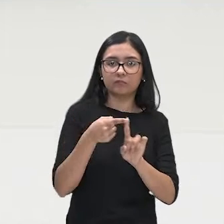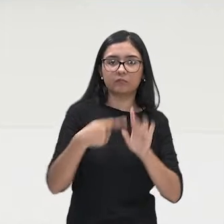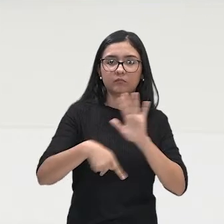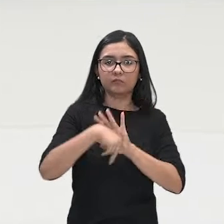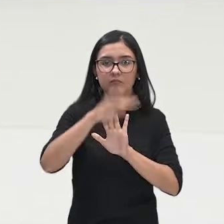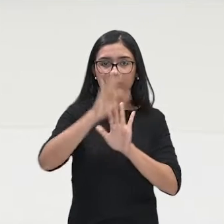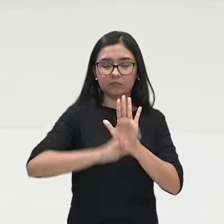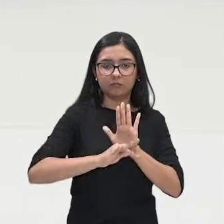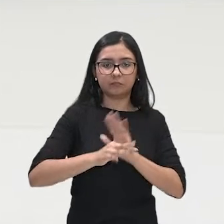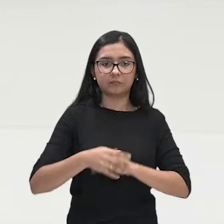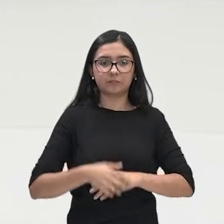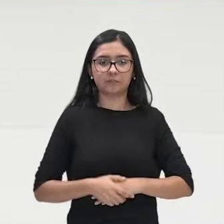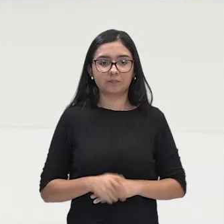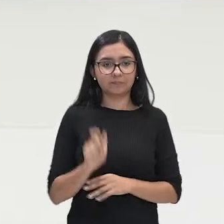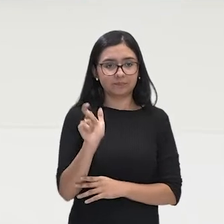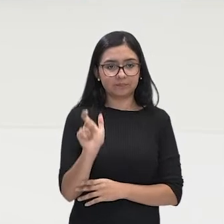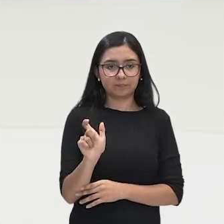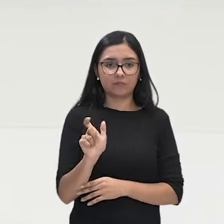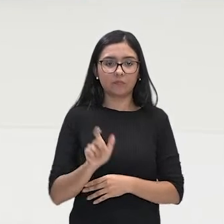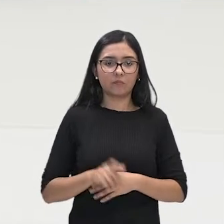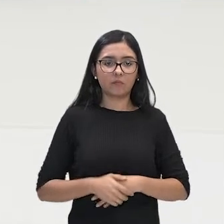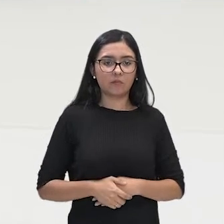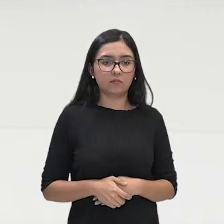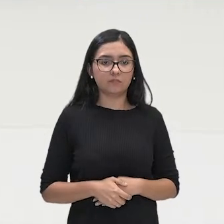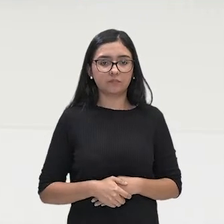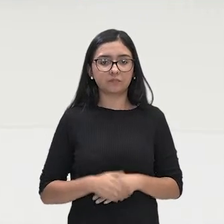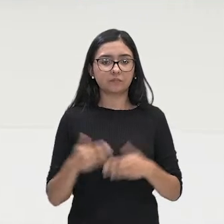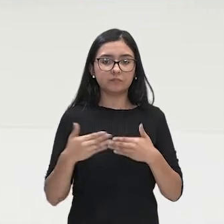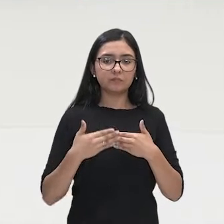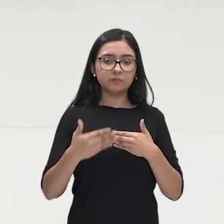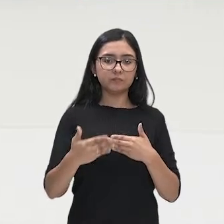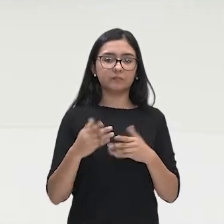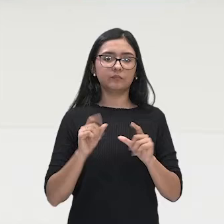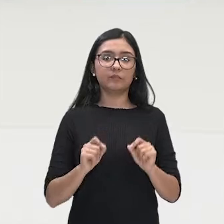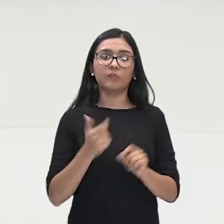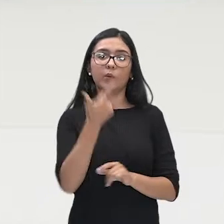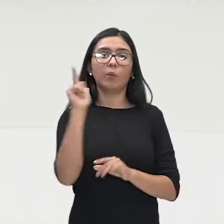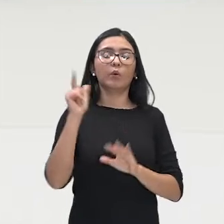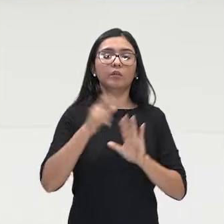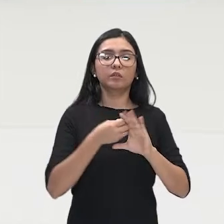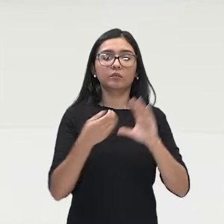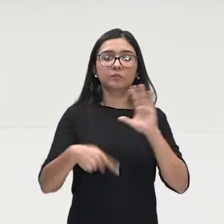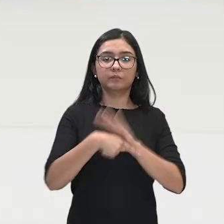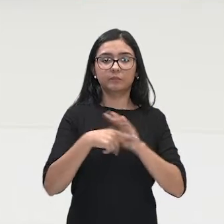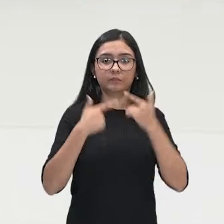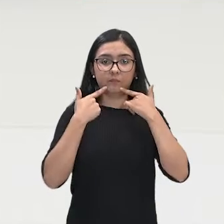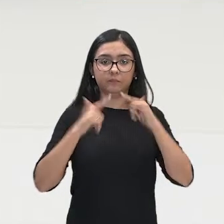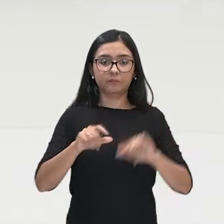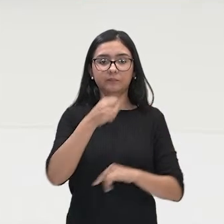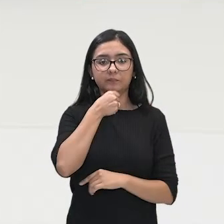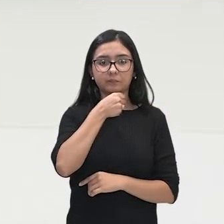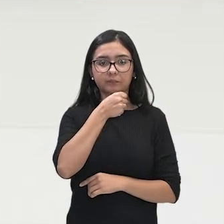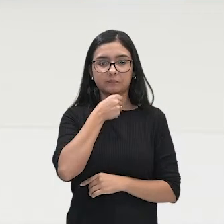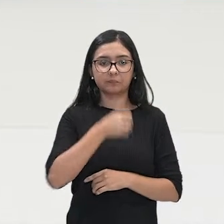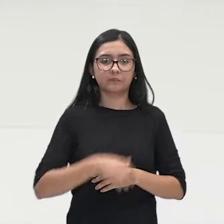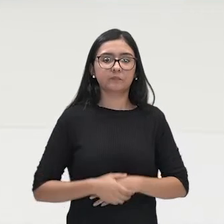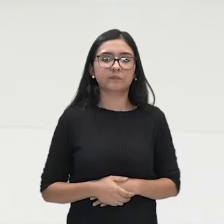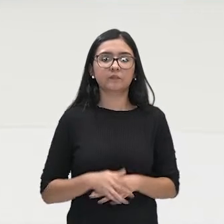objetiva dos termos. Temos mais característica da linguagem jornalística, vamos